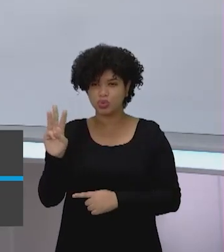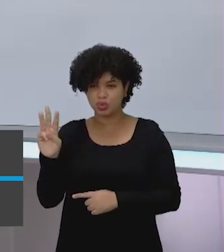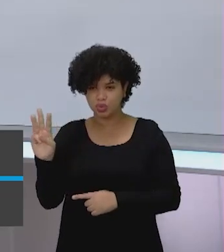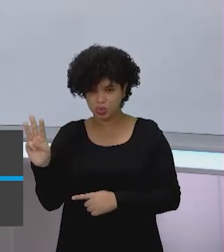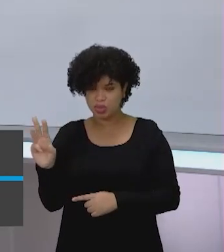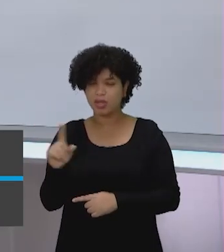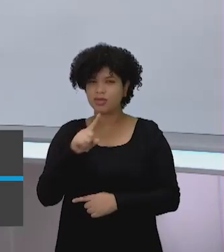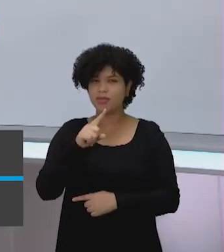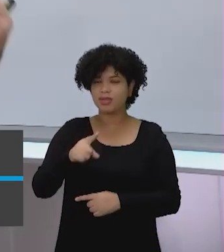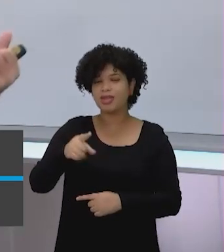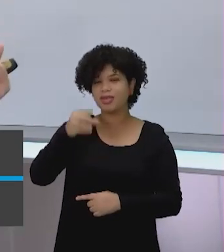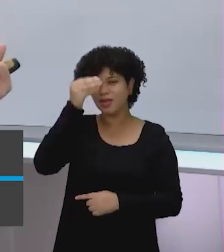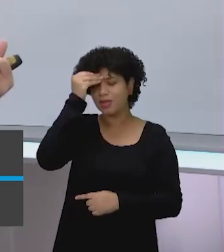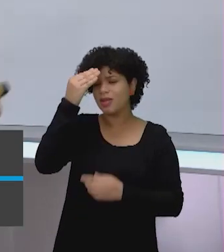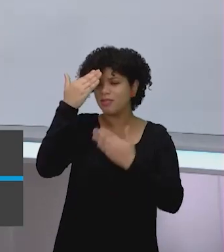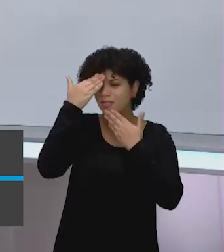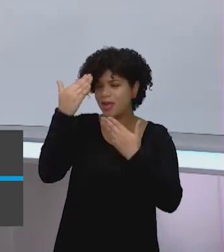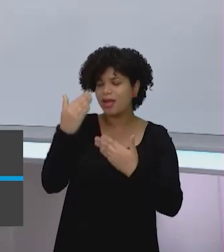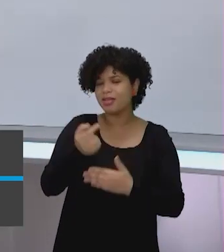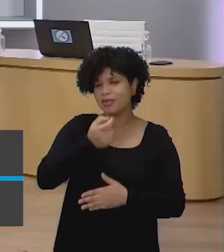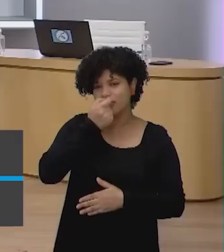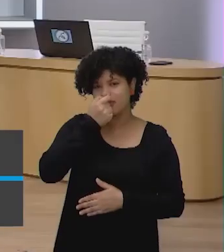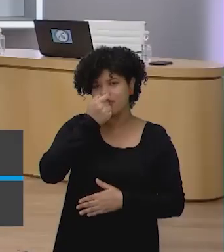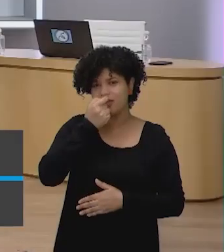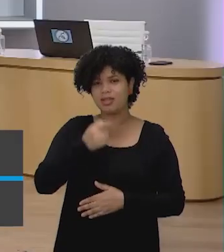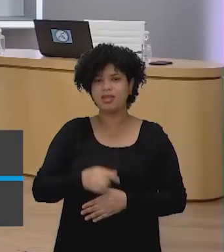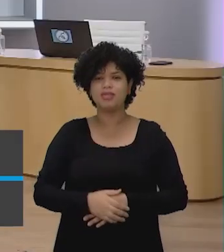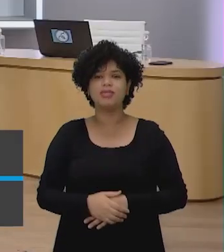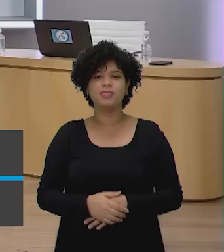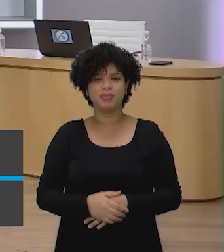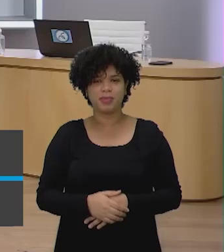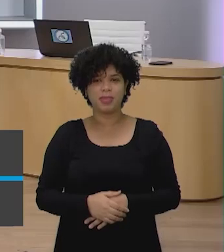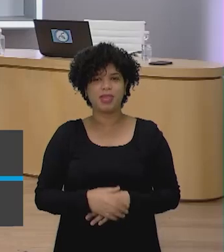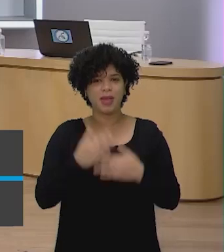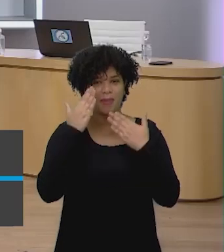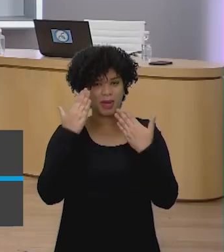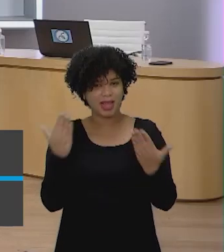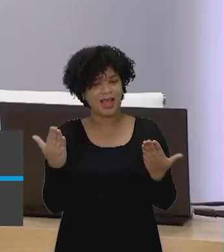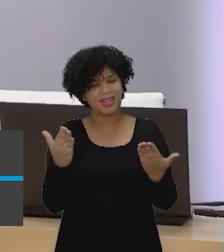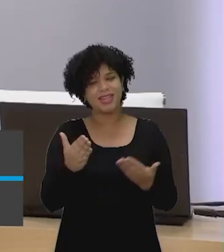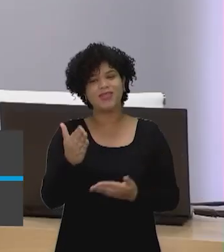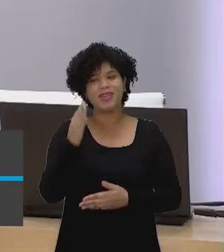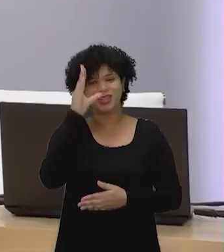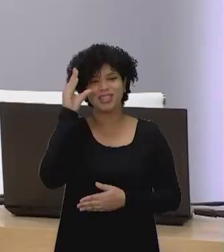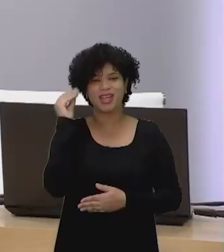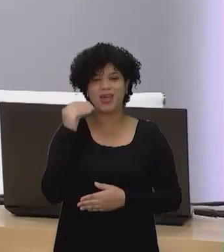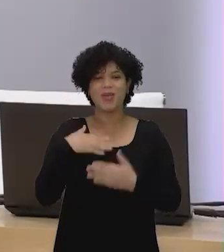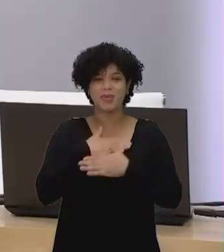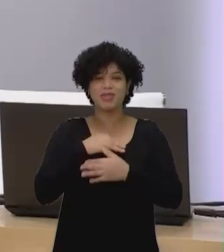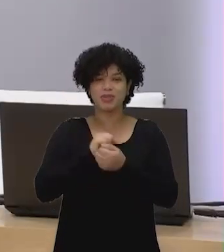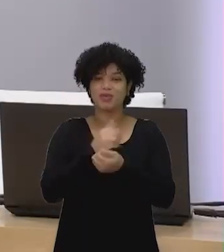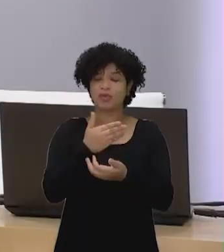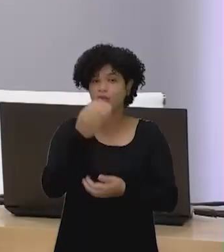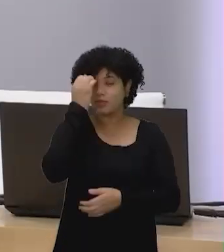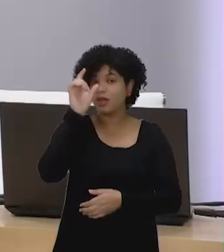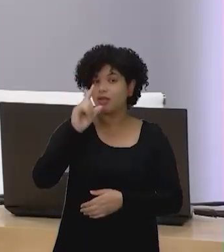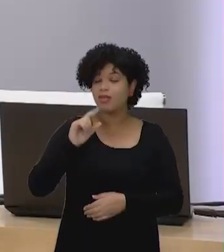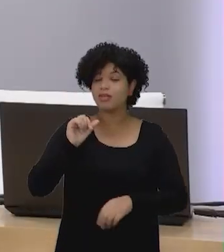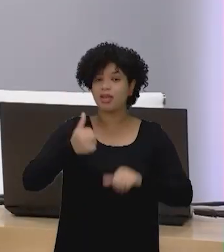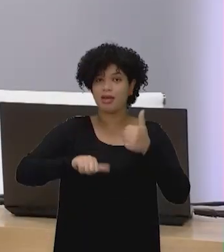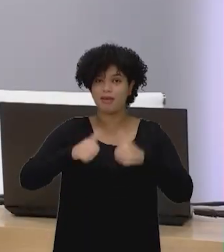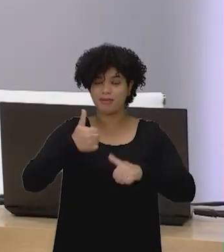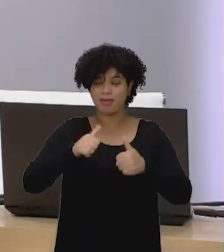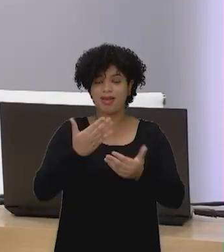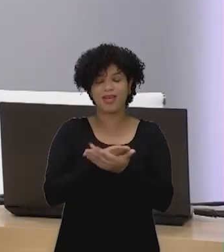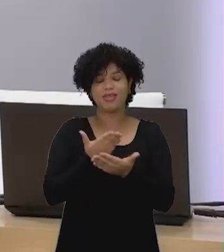tente assimilar um pouco. Obrigado, Fabi, pela sua presença. Muito obrigada, tia. É sempre um prazer estar com vocês. Não esqueçam de avaliar a nossa aula aí no